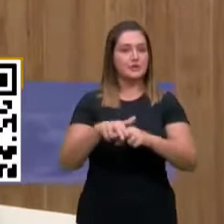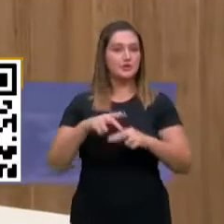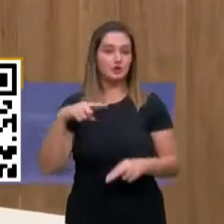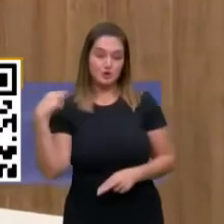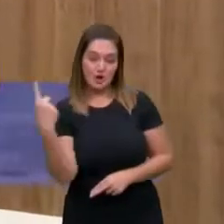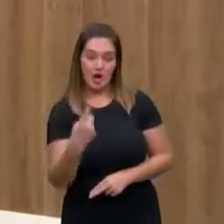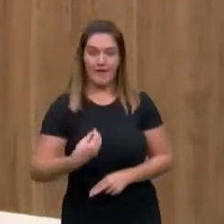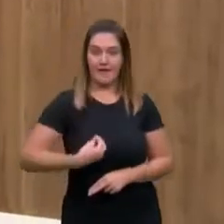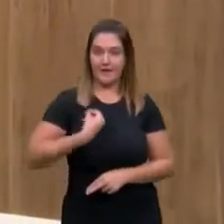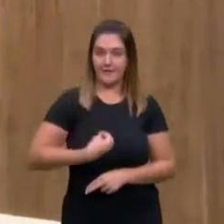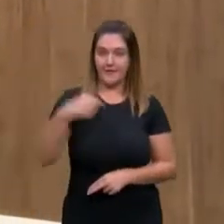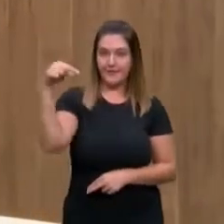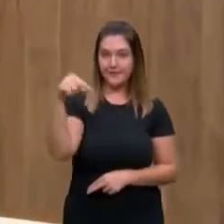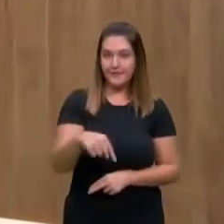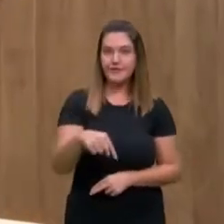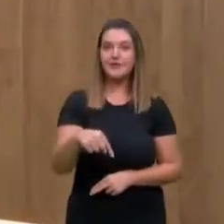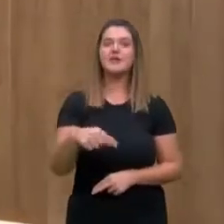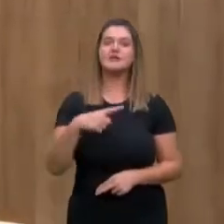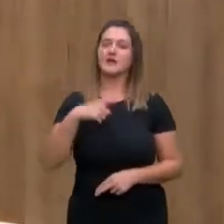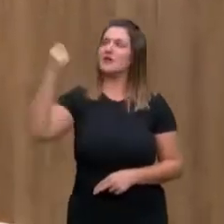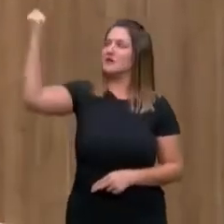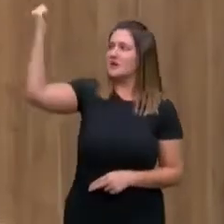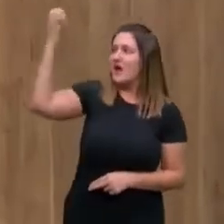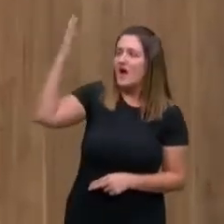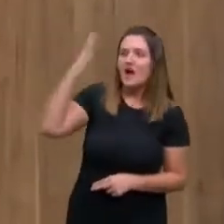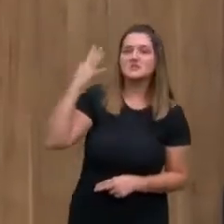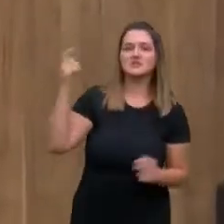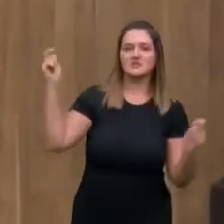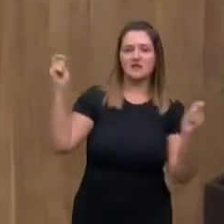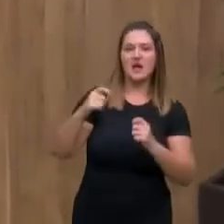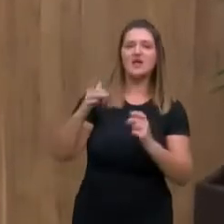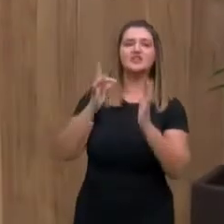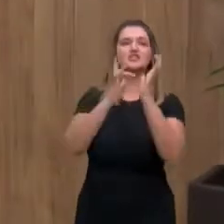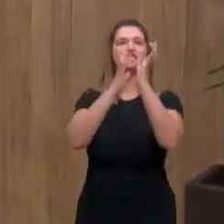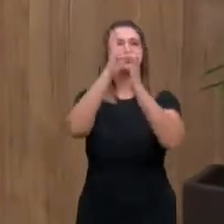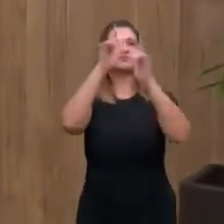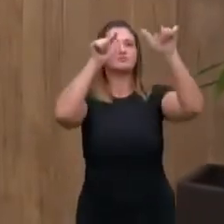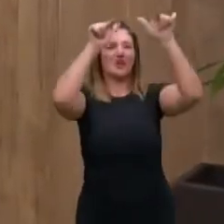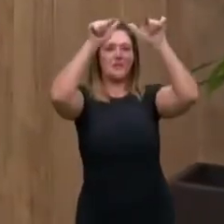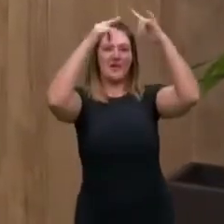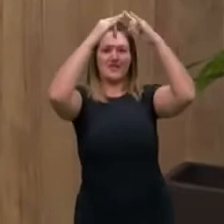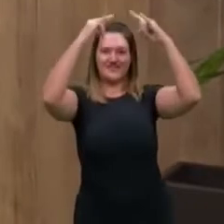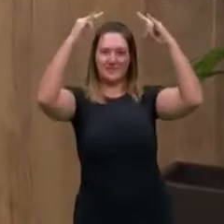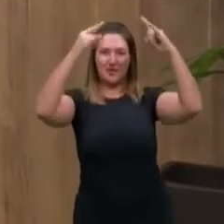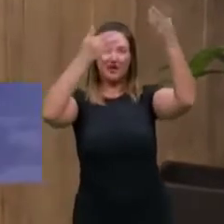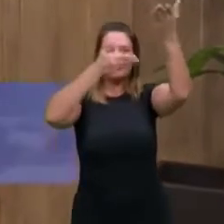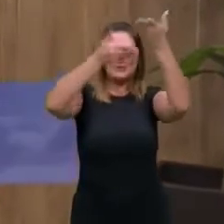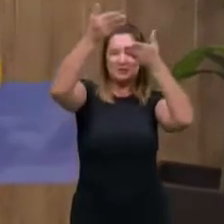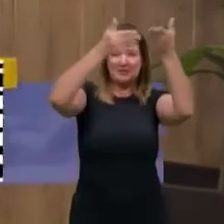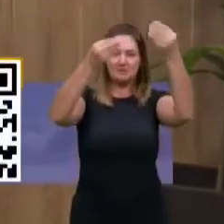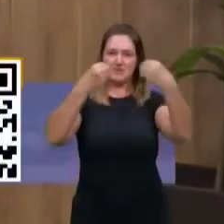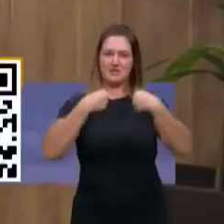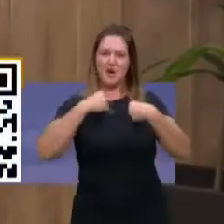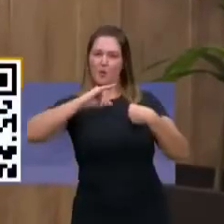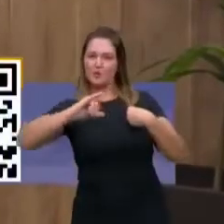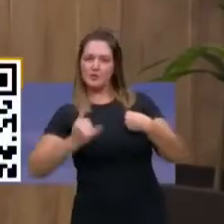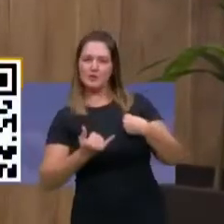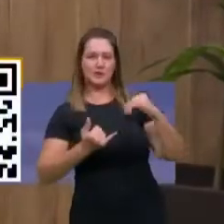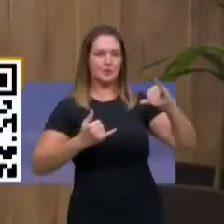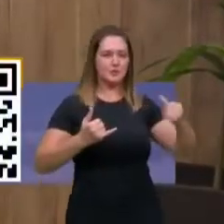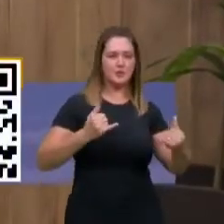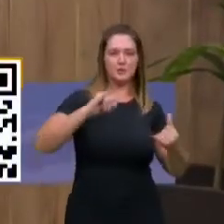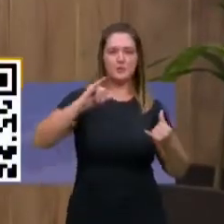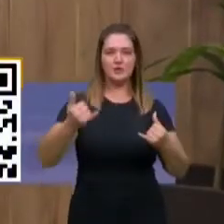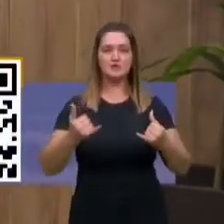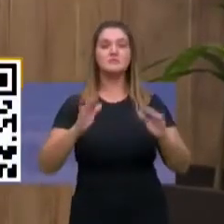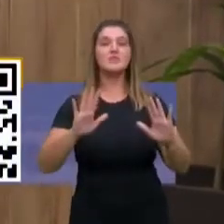Enquanto estamos aqui, a graça está disponível, Jesus intercede, Deus vai nos dando muitas chances. Mas vai